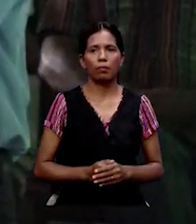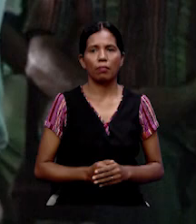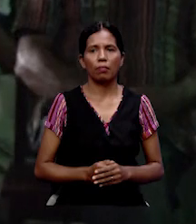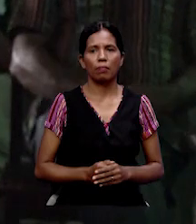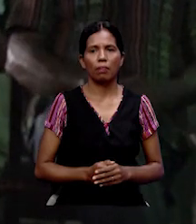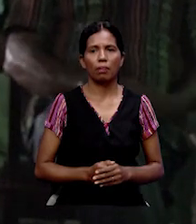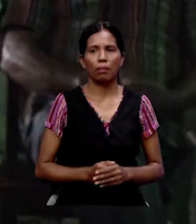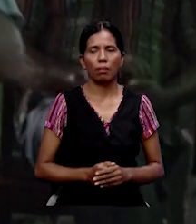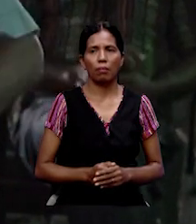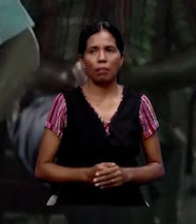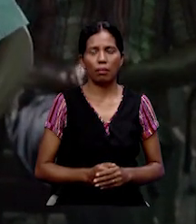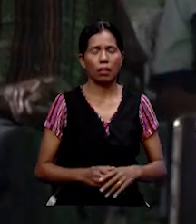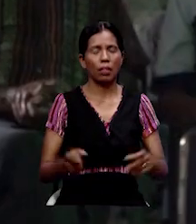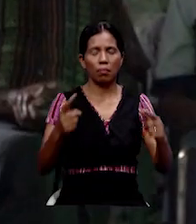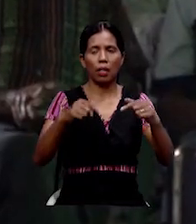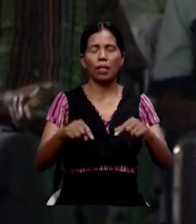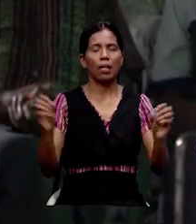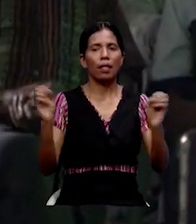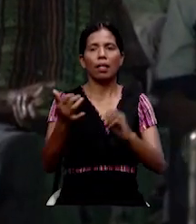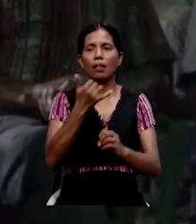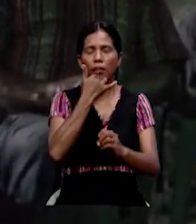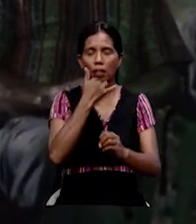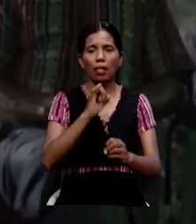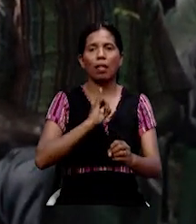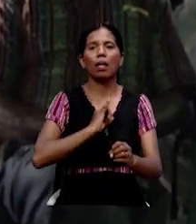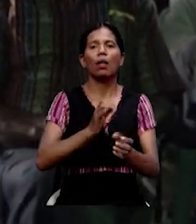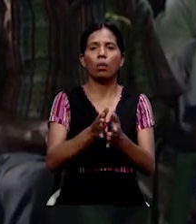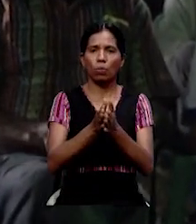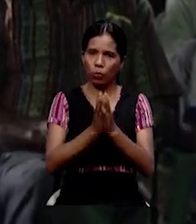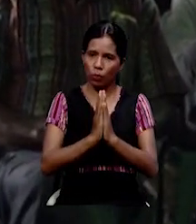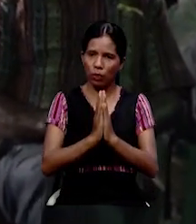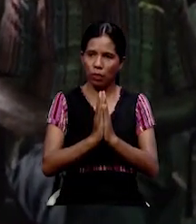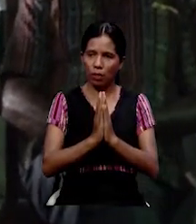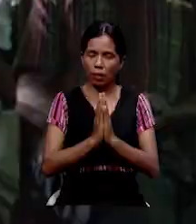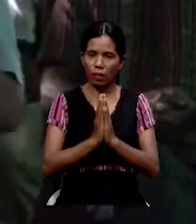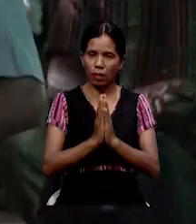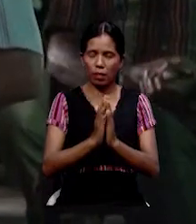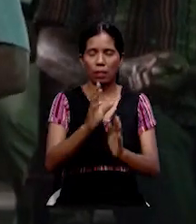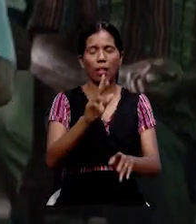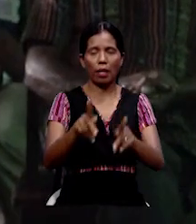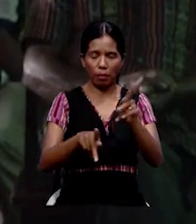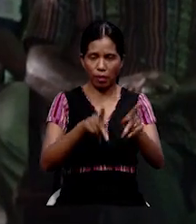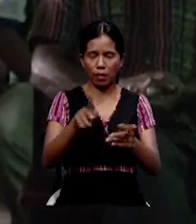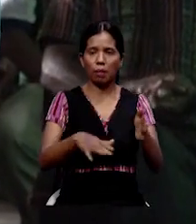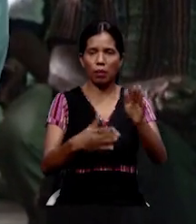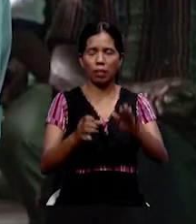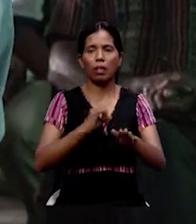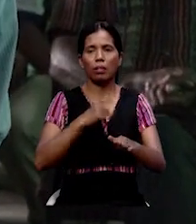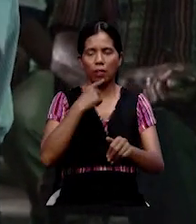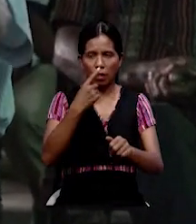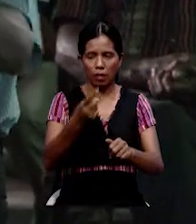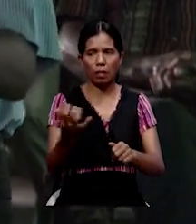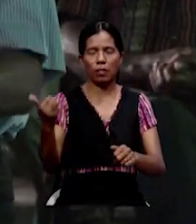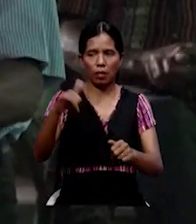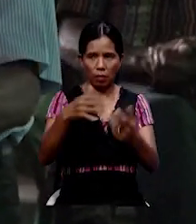nebe ini maine la sala ausu ba matria sira lebe we ho dia sira